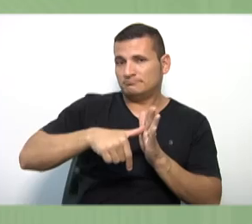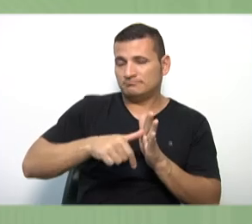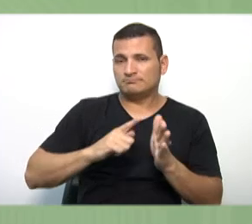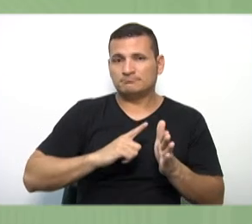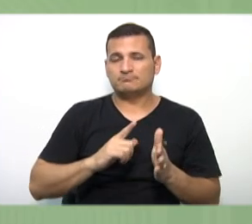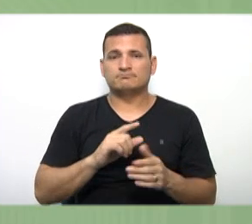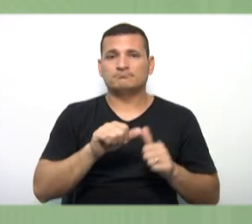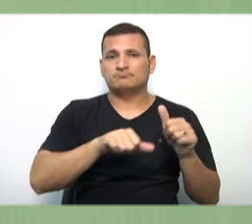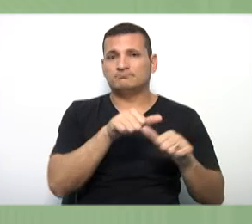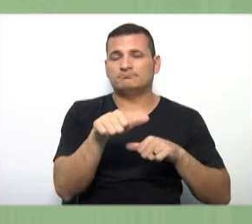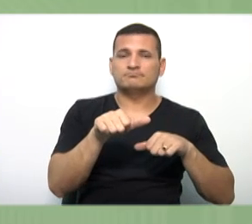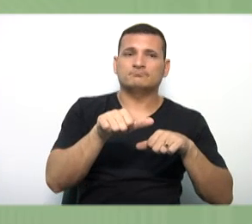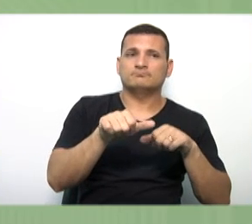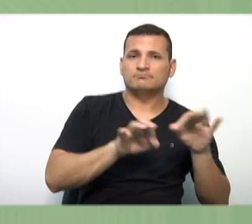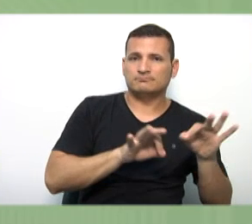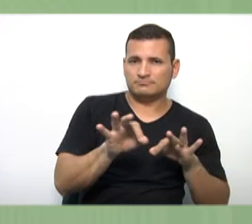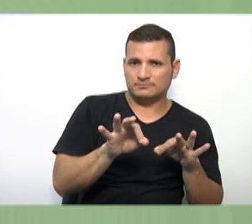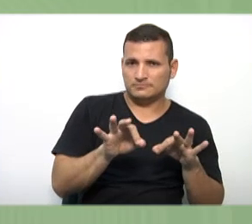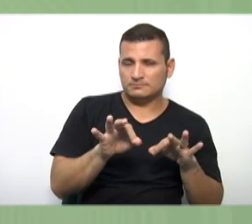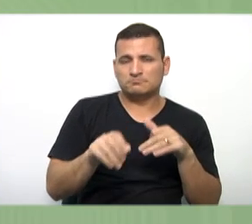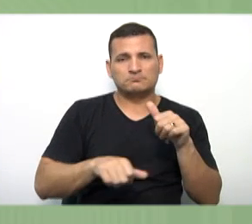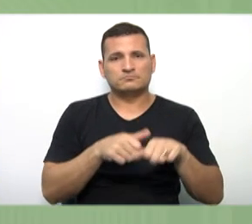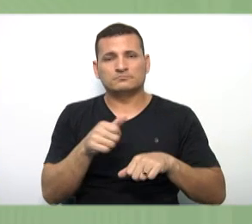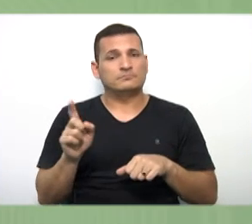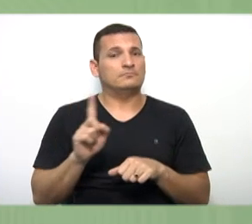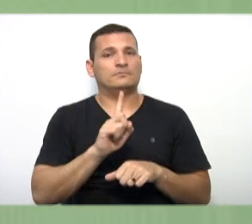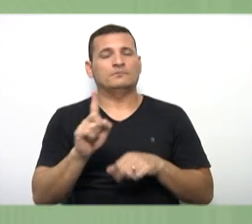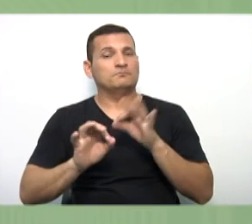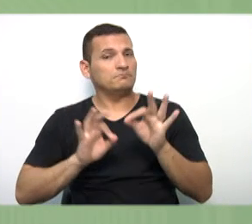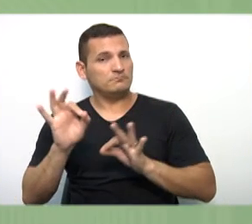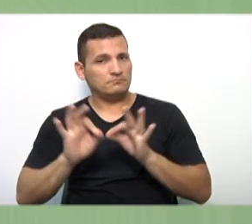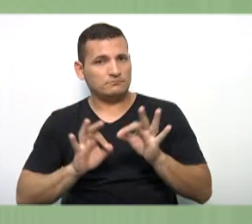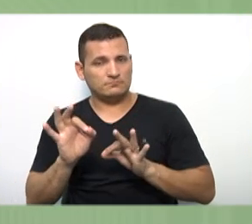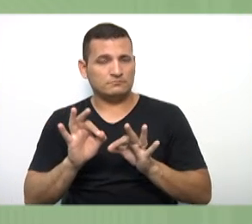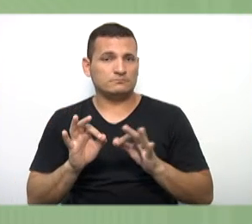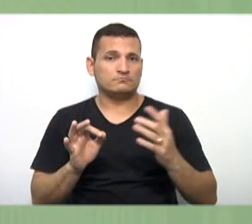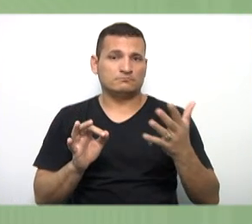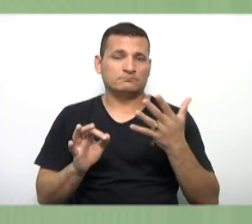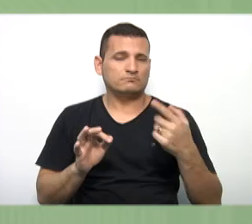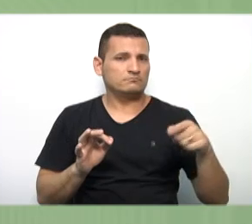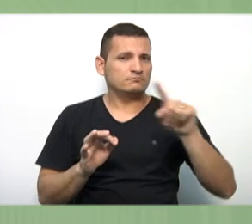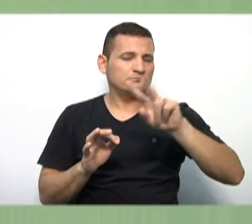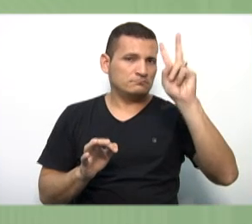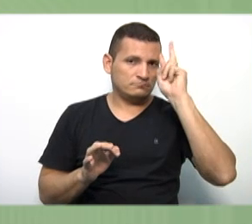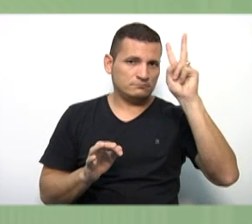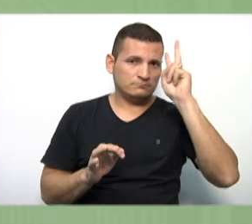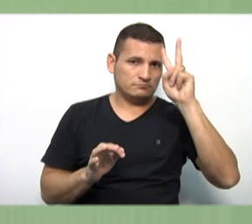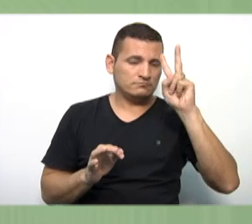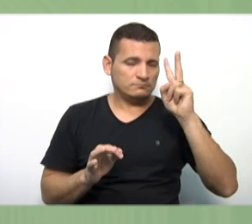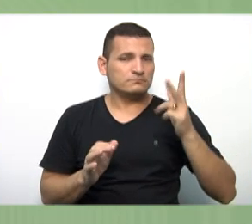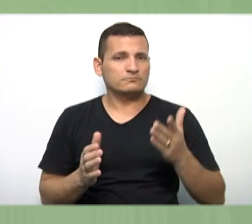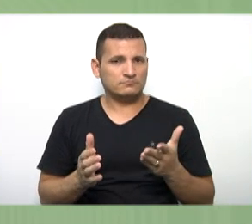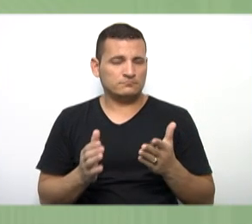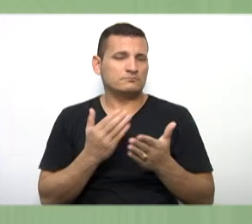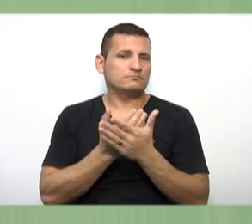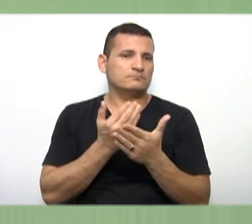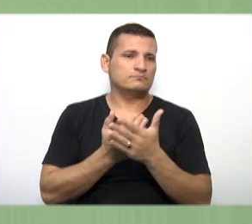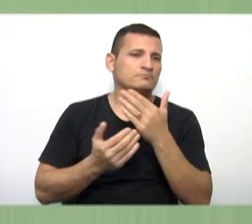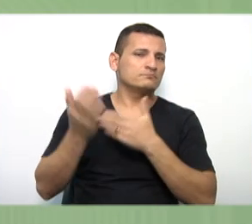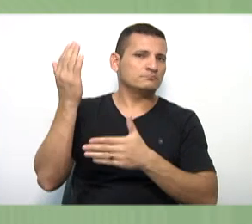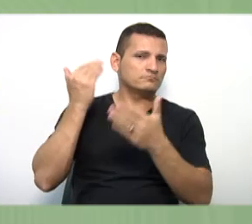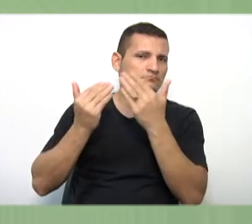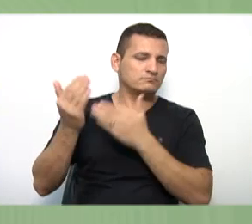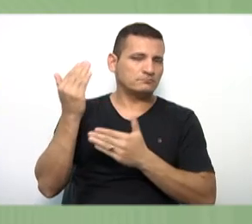planejada e uma mudança não planejada. Quero que vocês recapitulem aí em relação à aula passada.